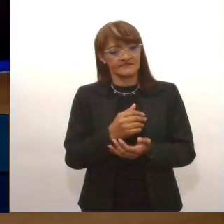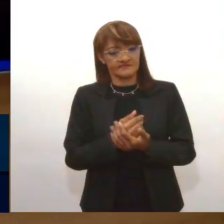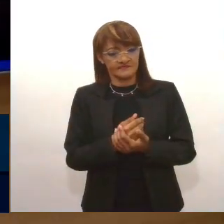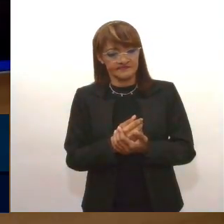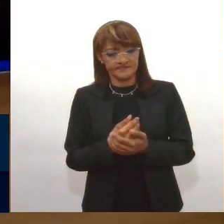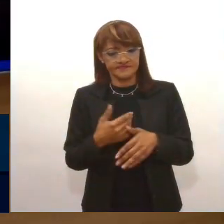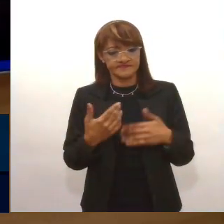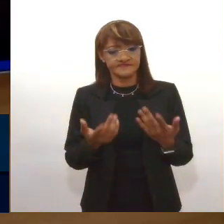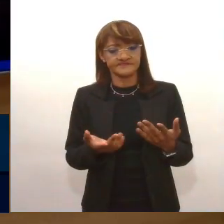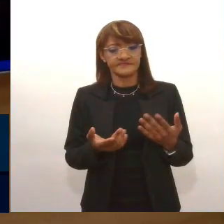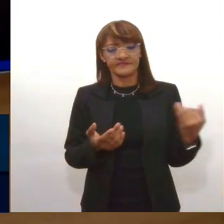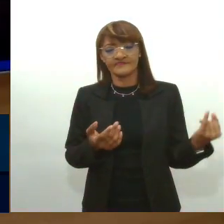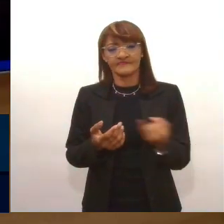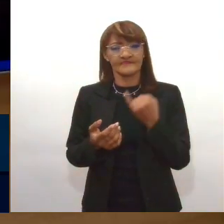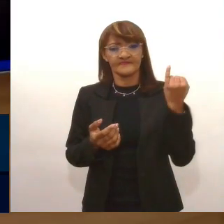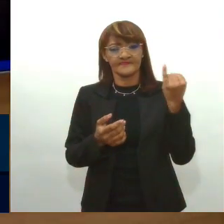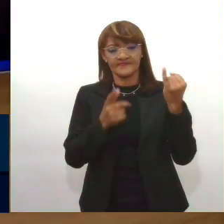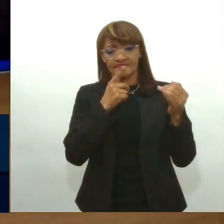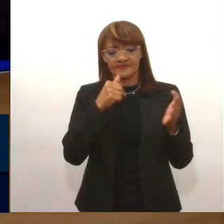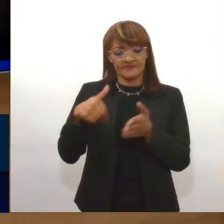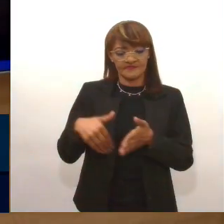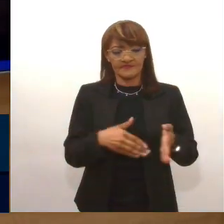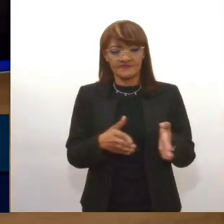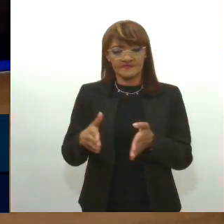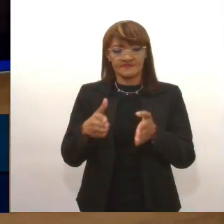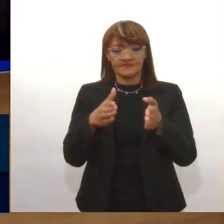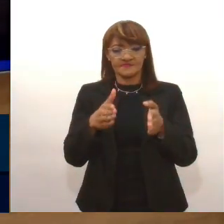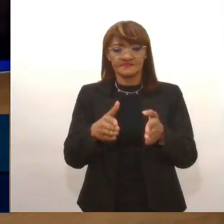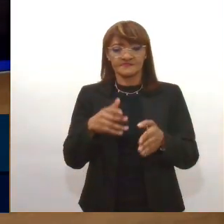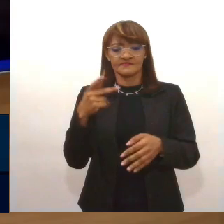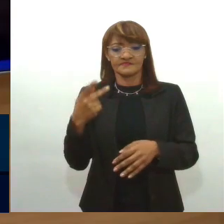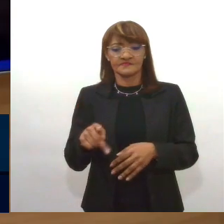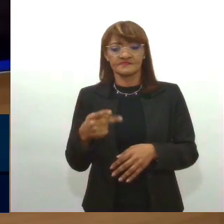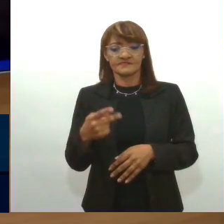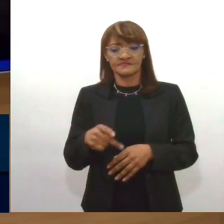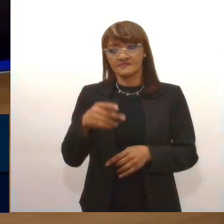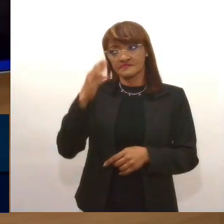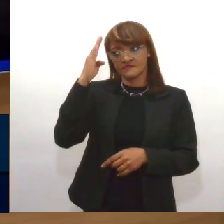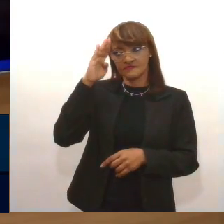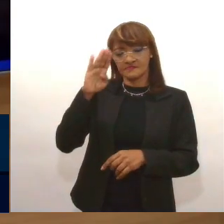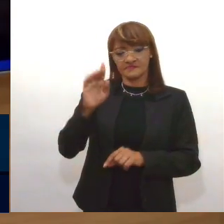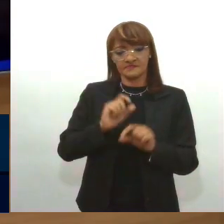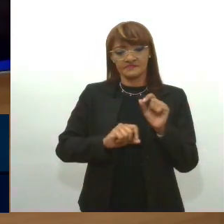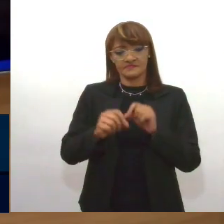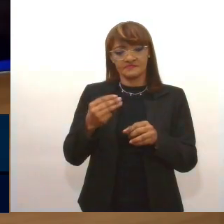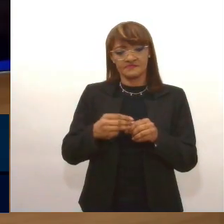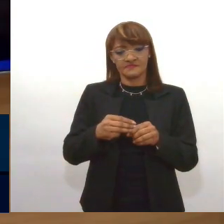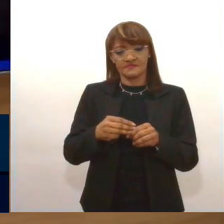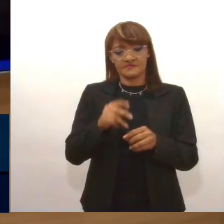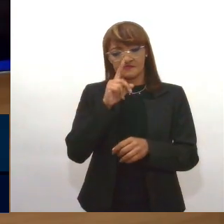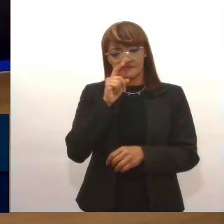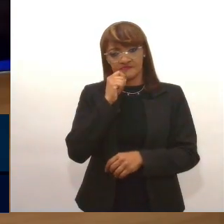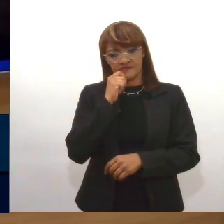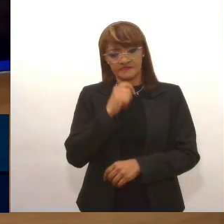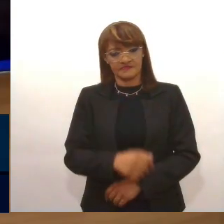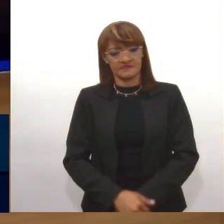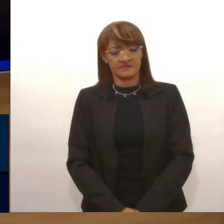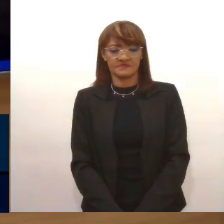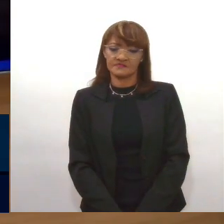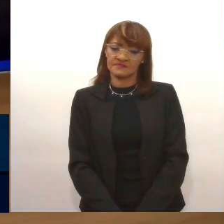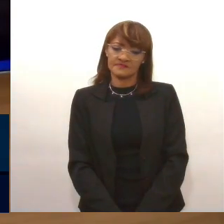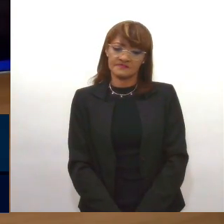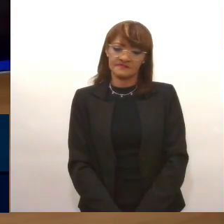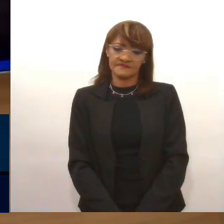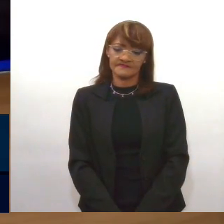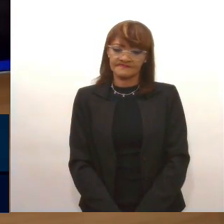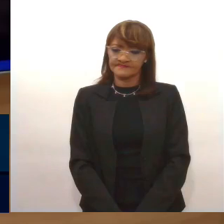Estado aqui principalmente aqui do município de Aracaju houve uma mortalidade muito grande aqui no